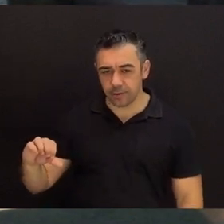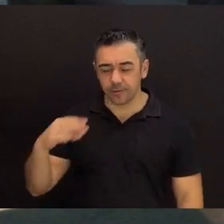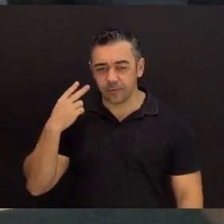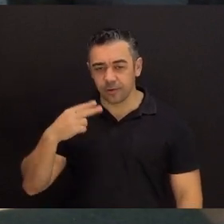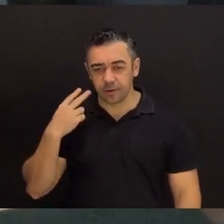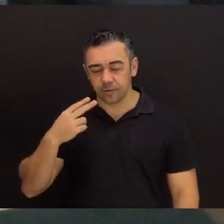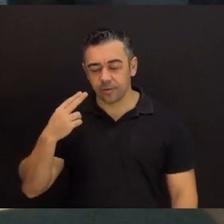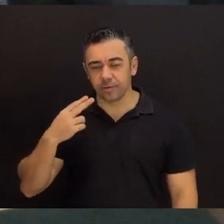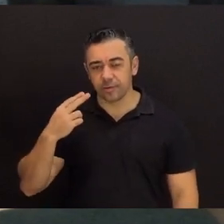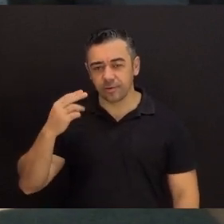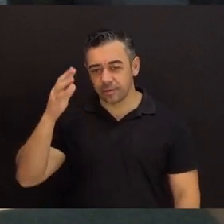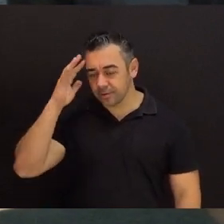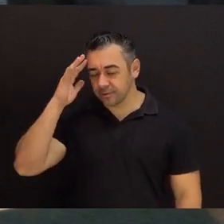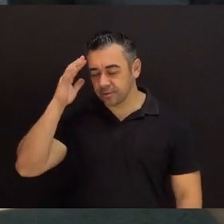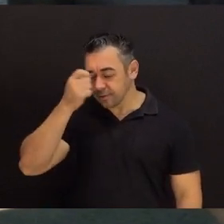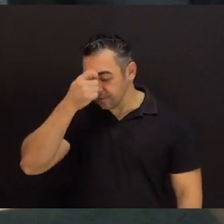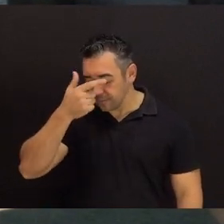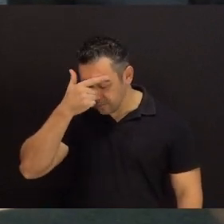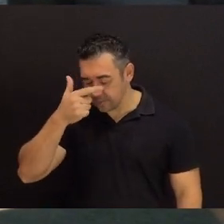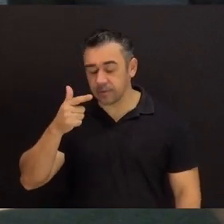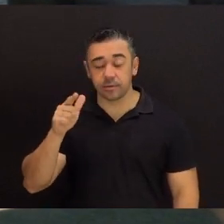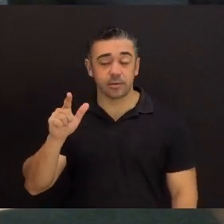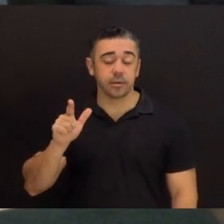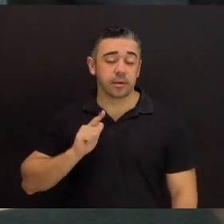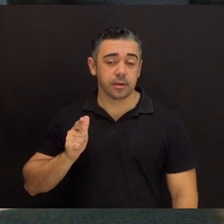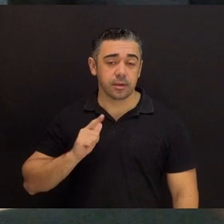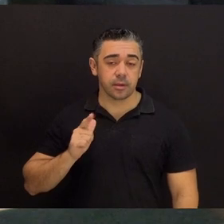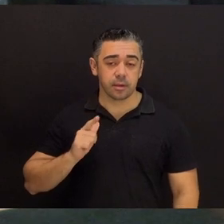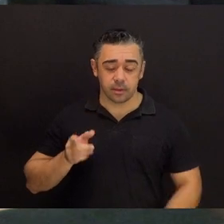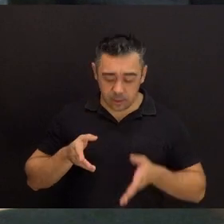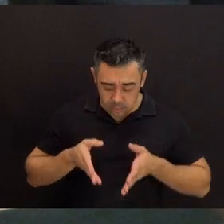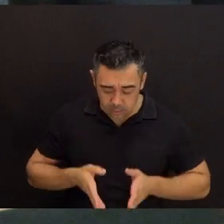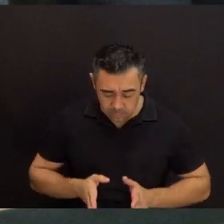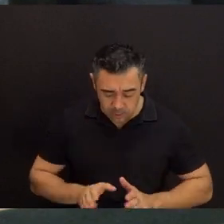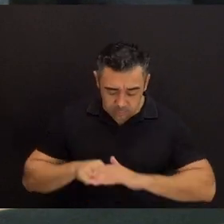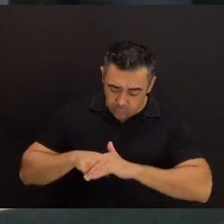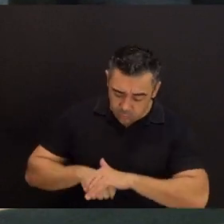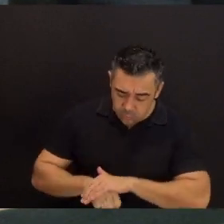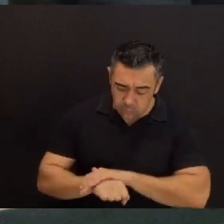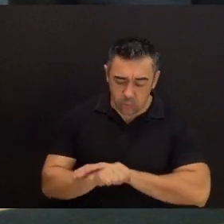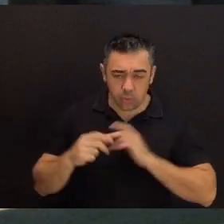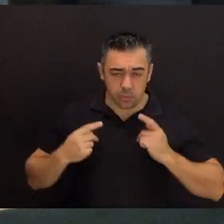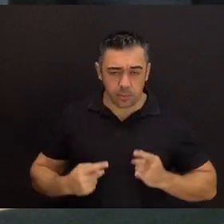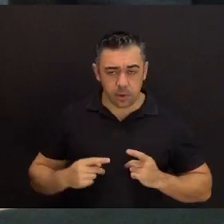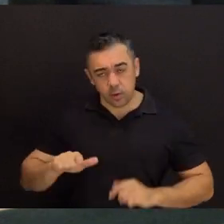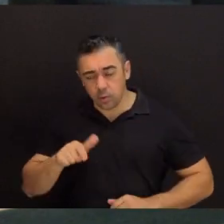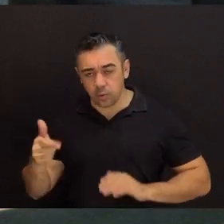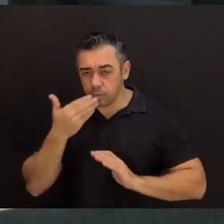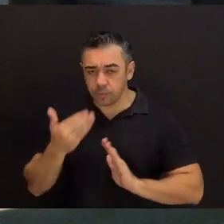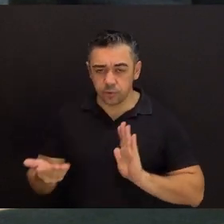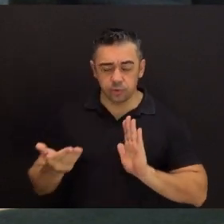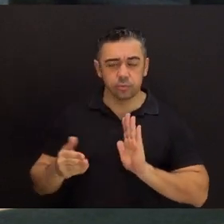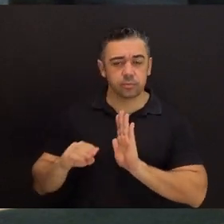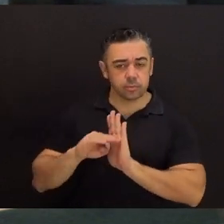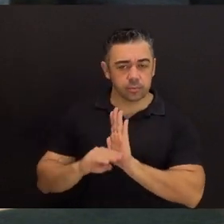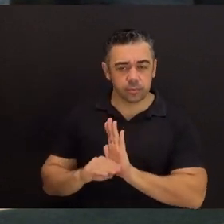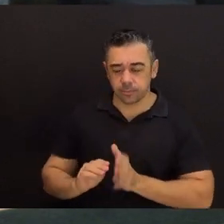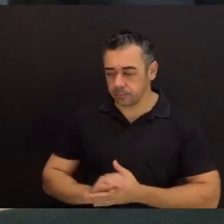vereador Silvio Santos que institui a humanização do parto do município de Santos Pinhais e da outras providências